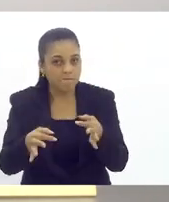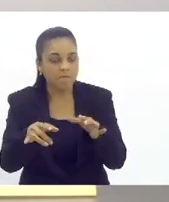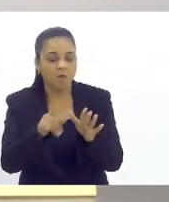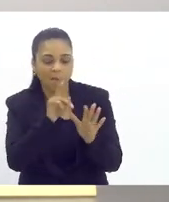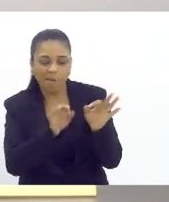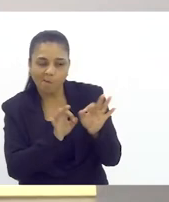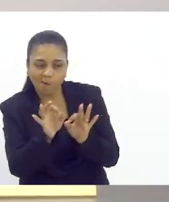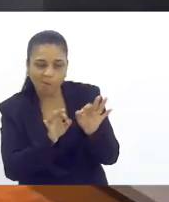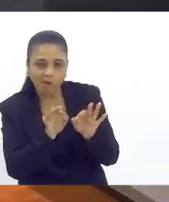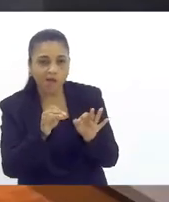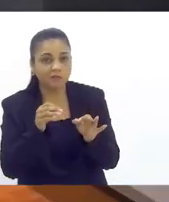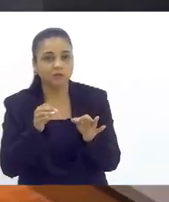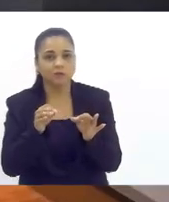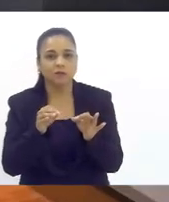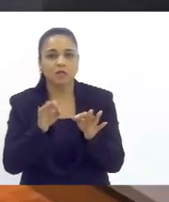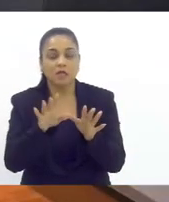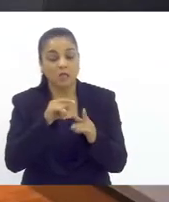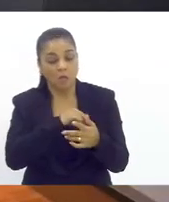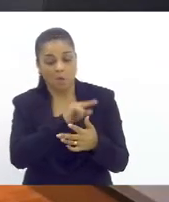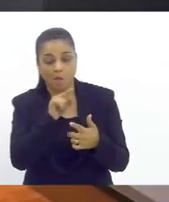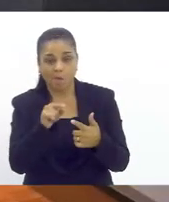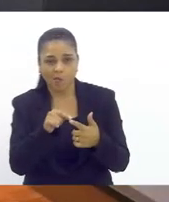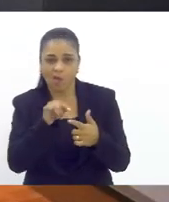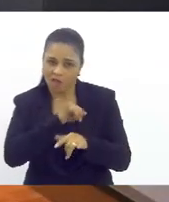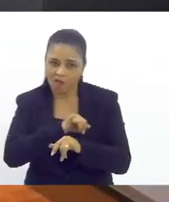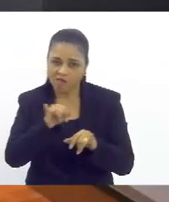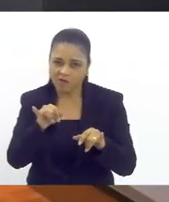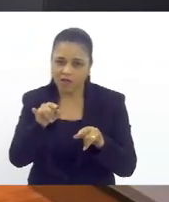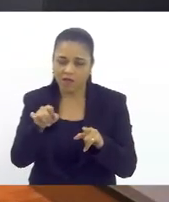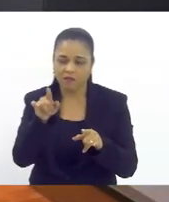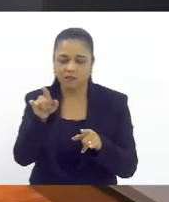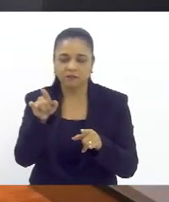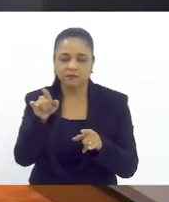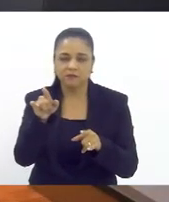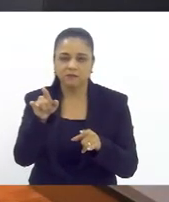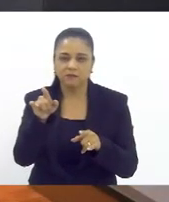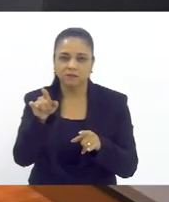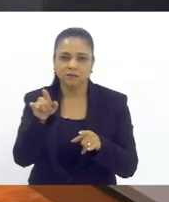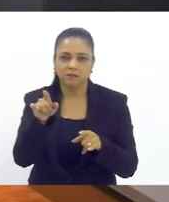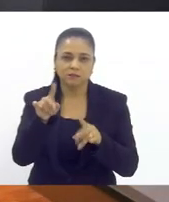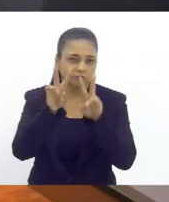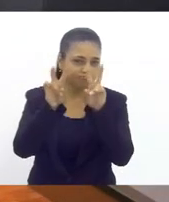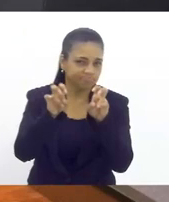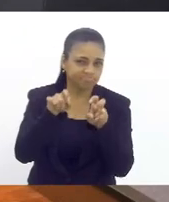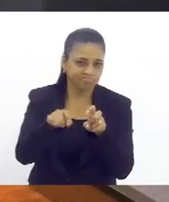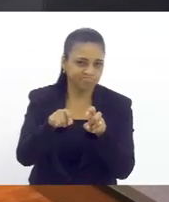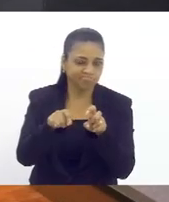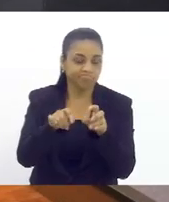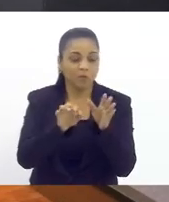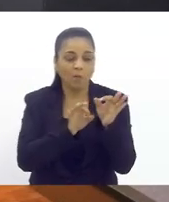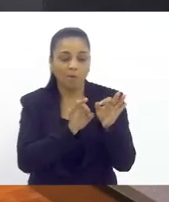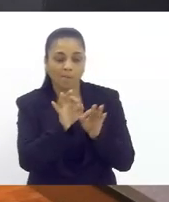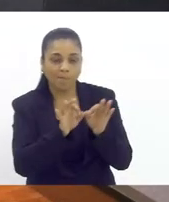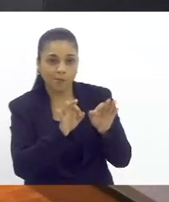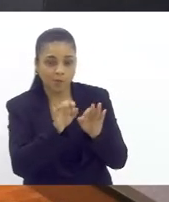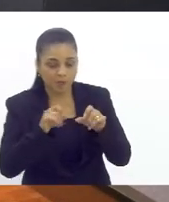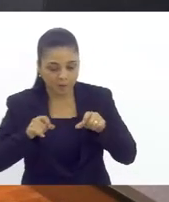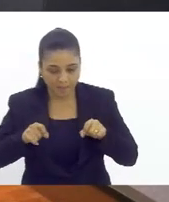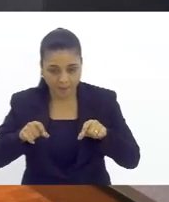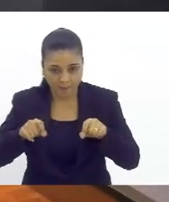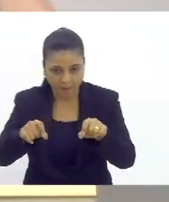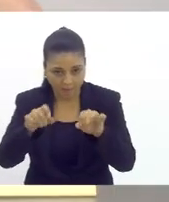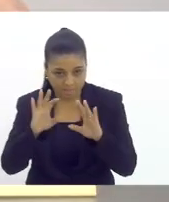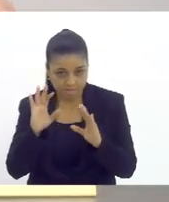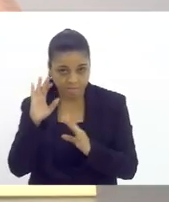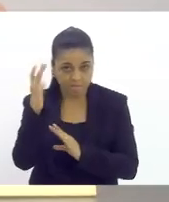com a participação aí só que ele mencionar um ponto que você comentou sobre a questão do programa de Flamento Florestal na verdade